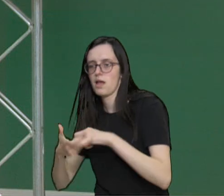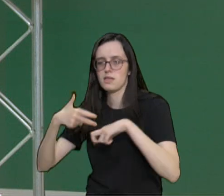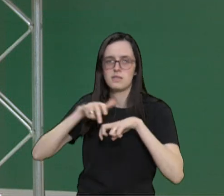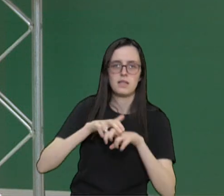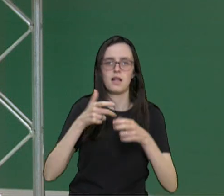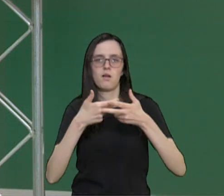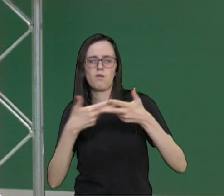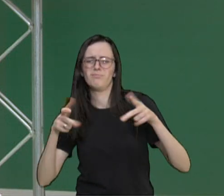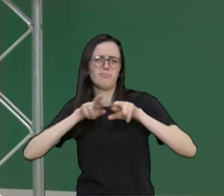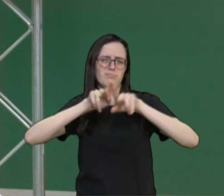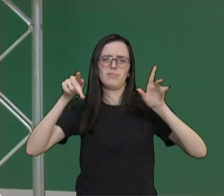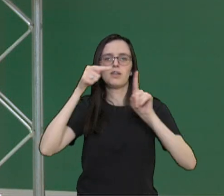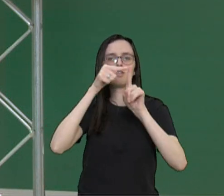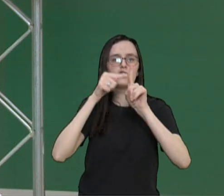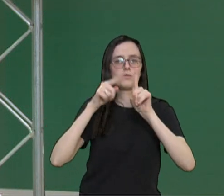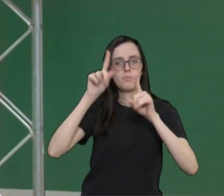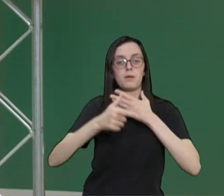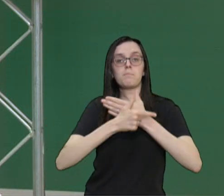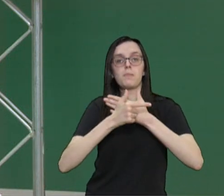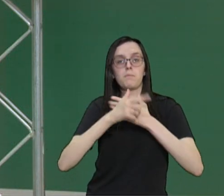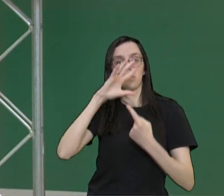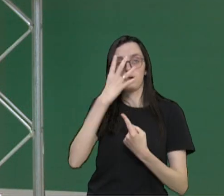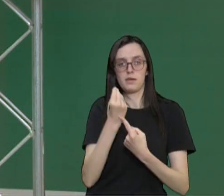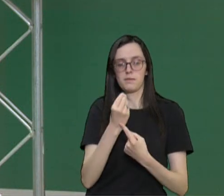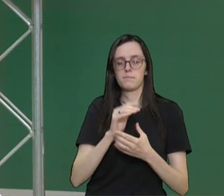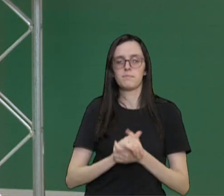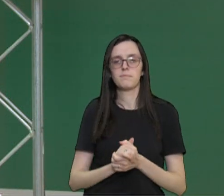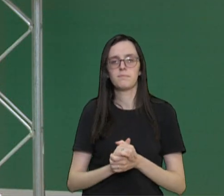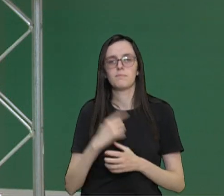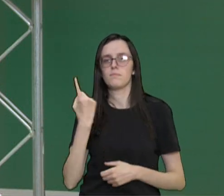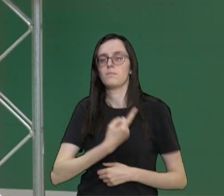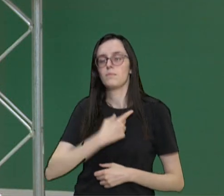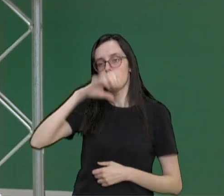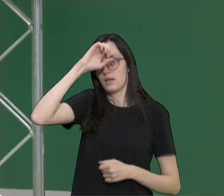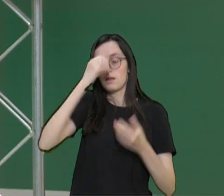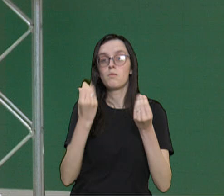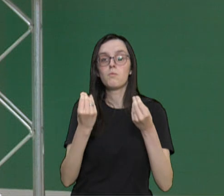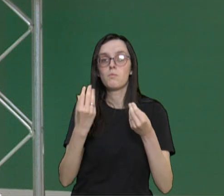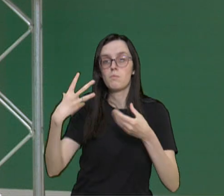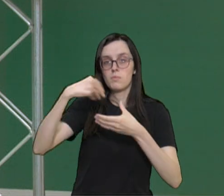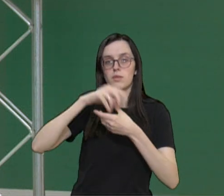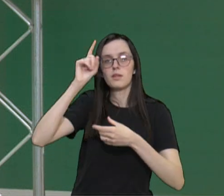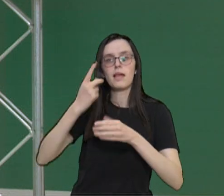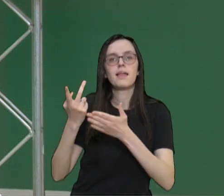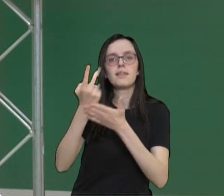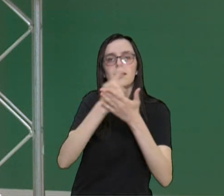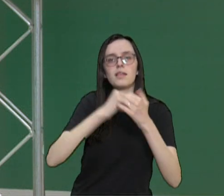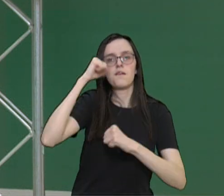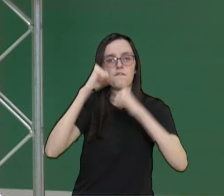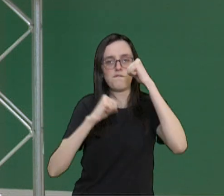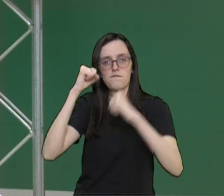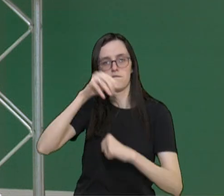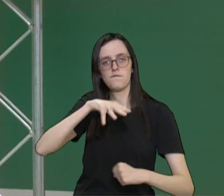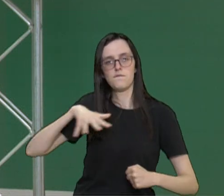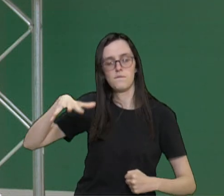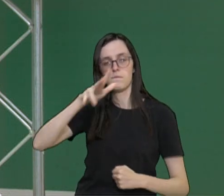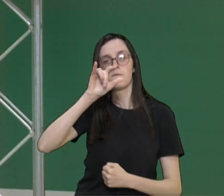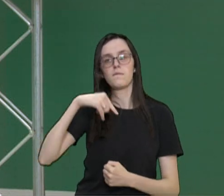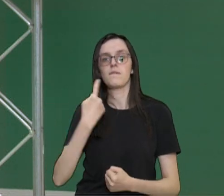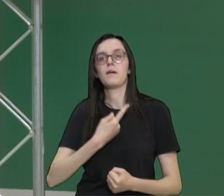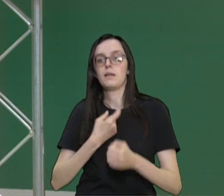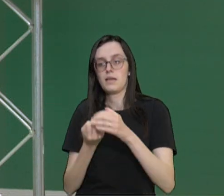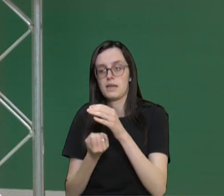Isso você vai estipular a tua função posteriormente, né? A gente aprende muito isso no desenho industrial, que quando a gente vai